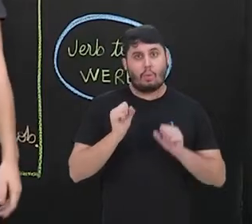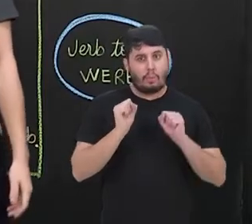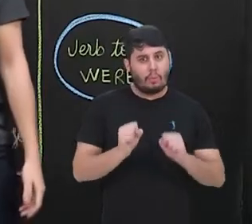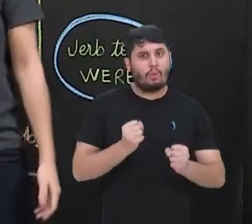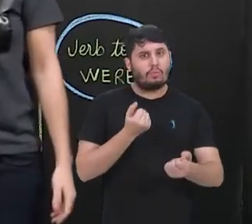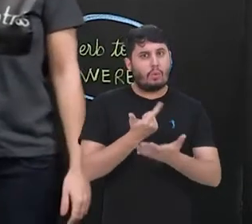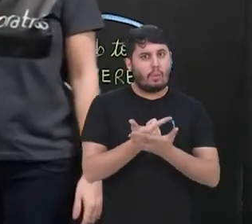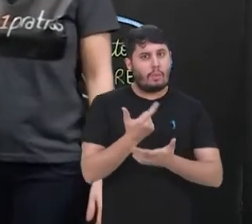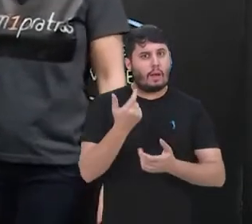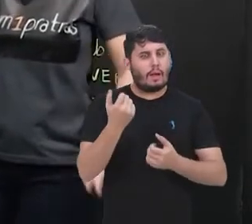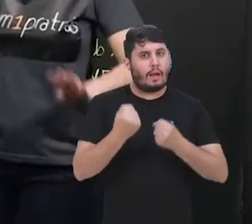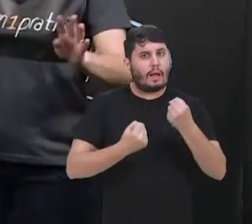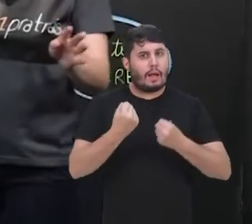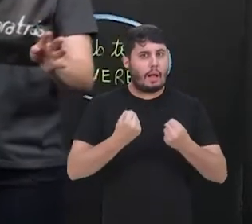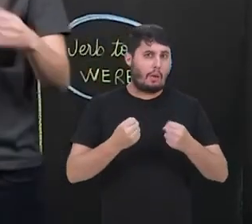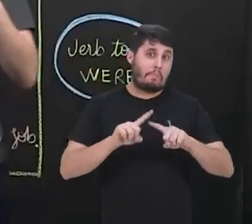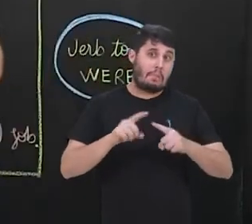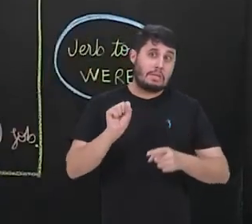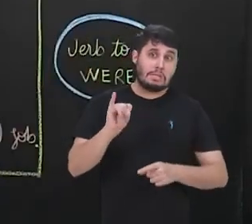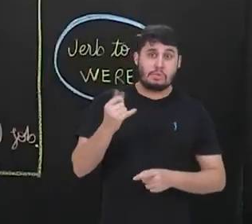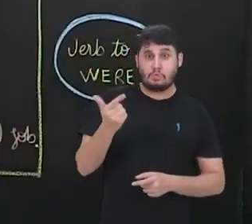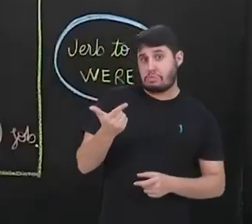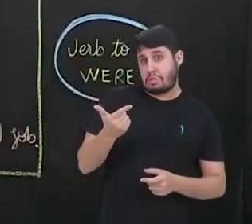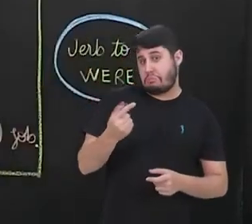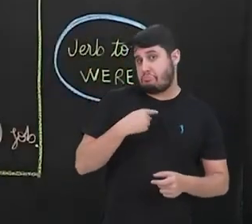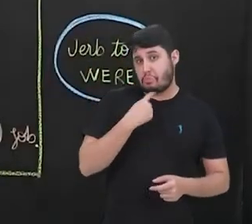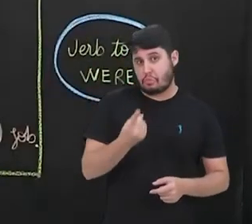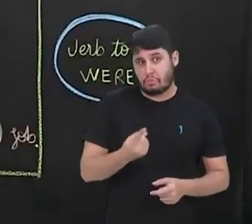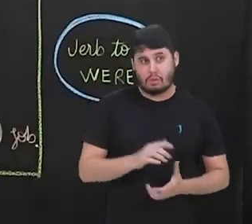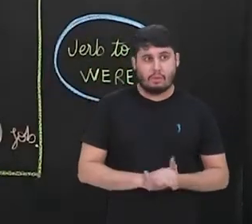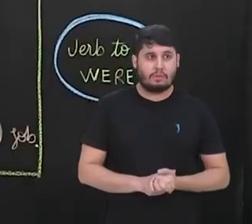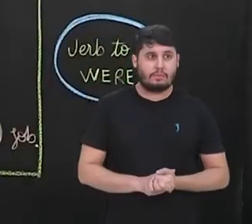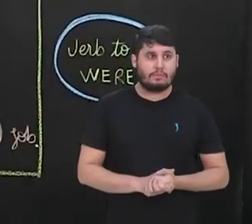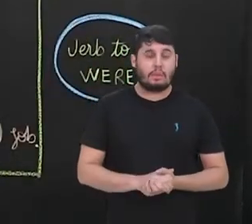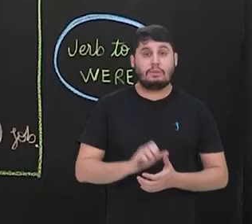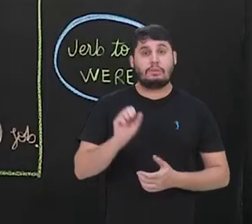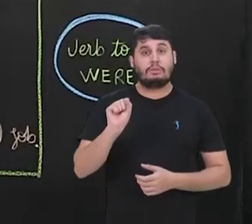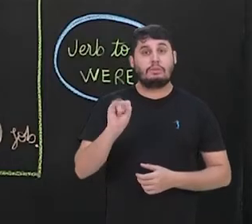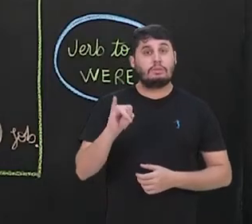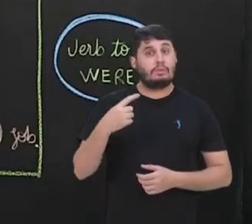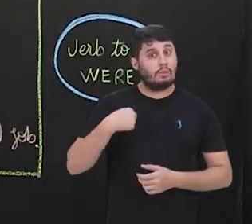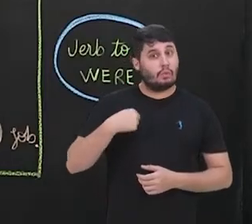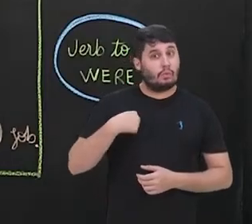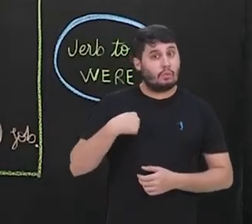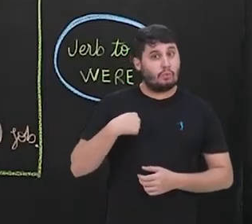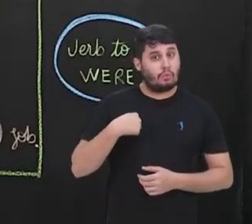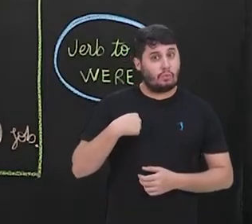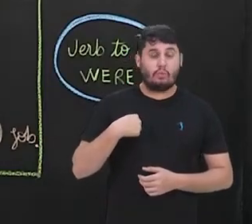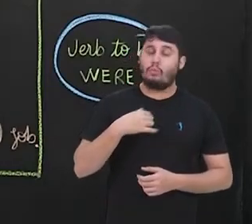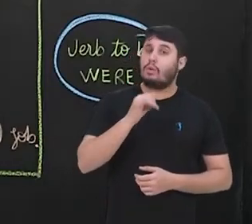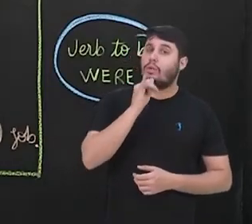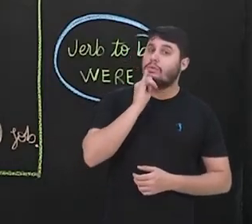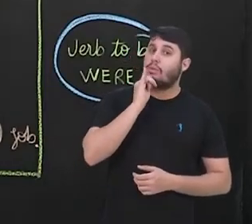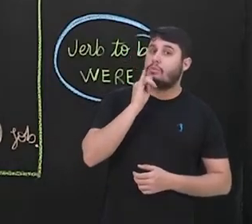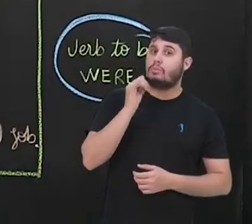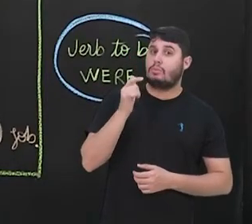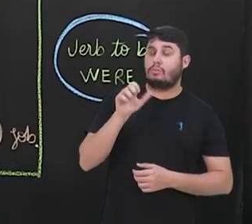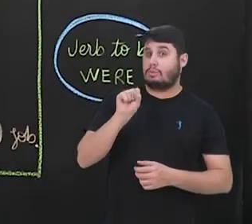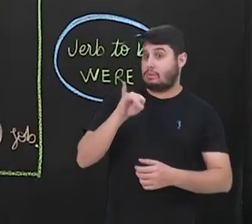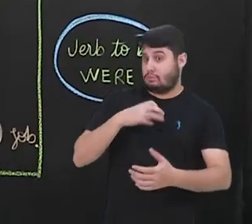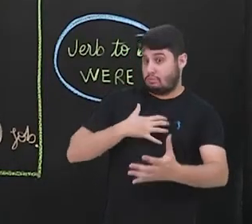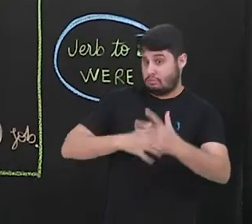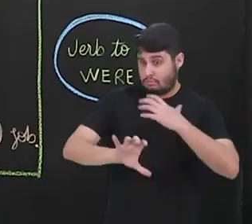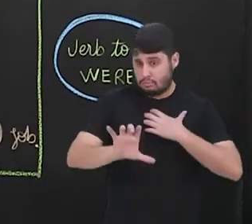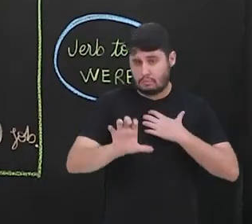Aqui, se eu fosse você, já começa por aí, eu não sou você. Mas se eu fosse, eu procuraria um novo